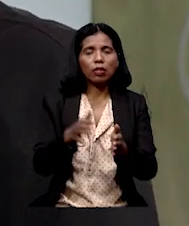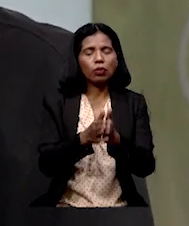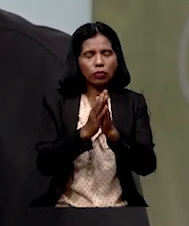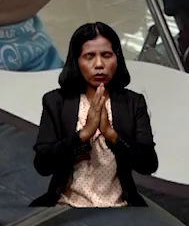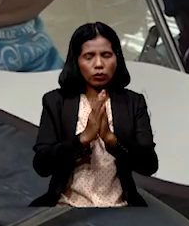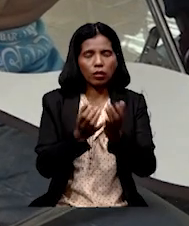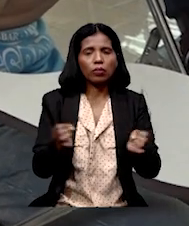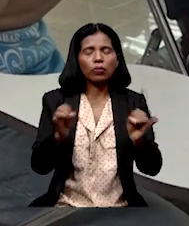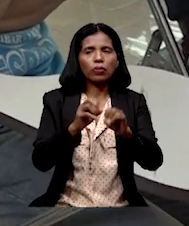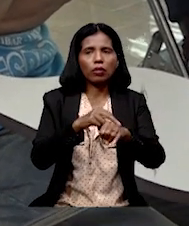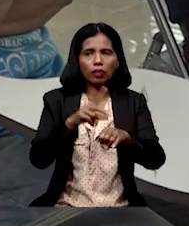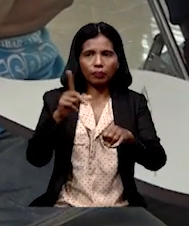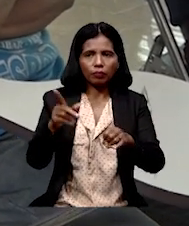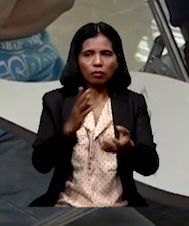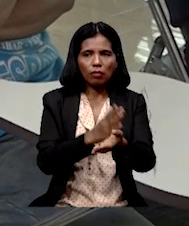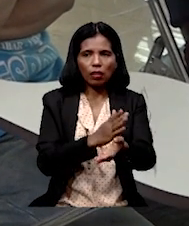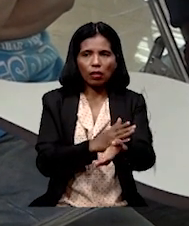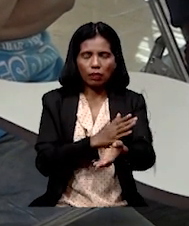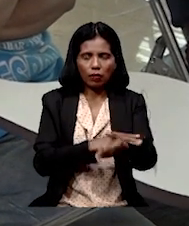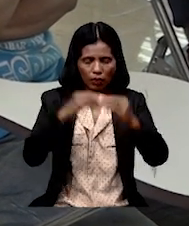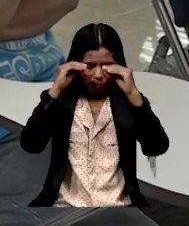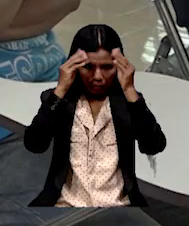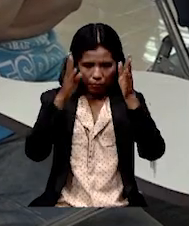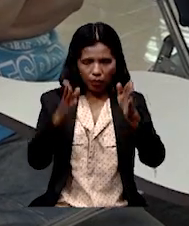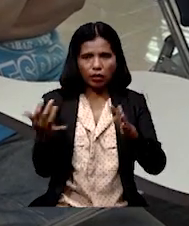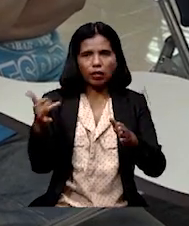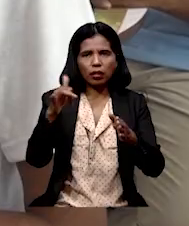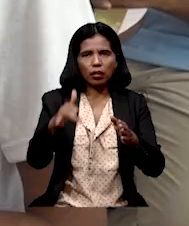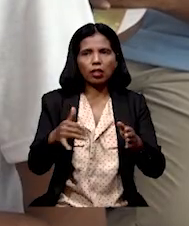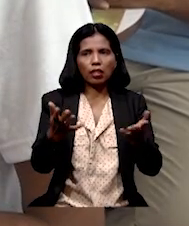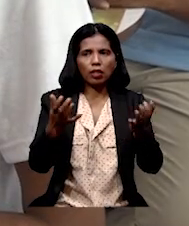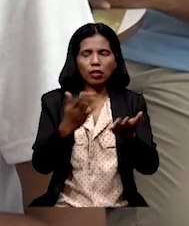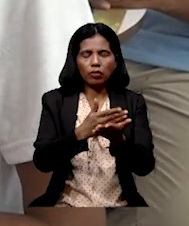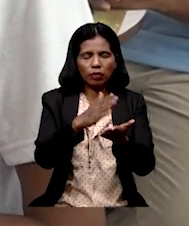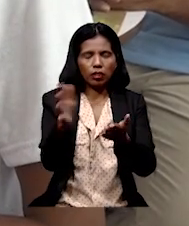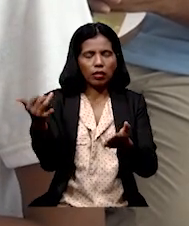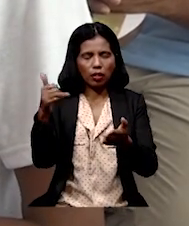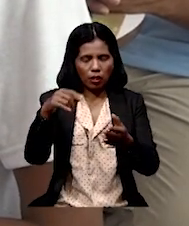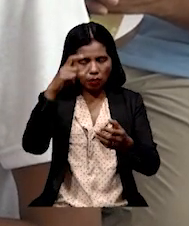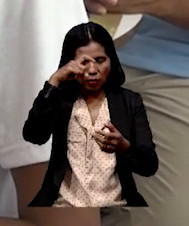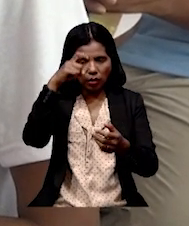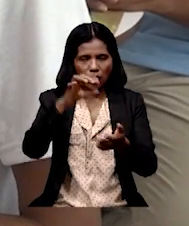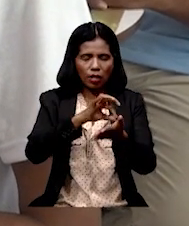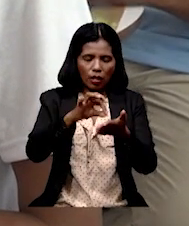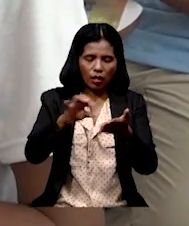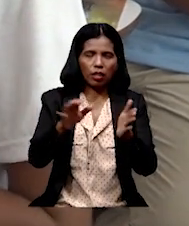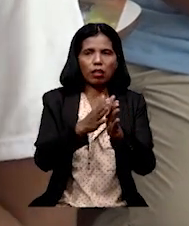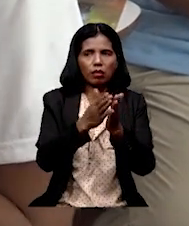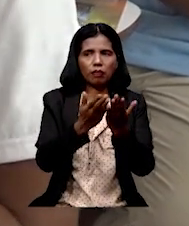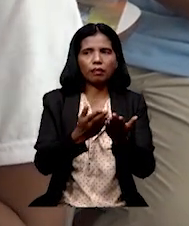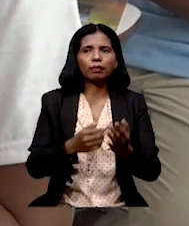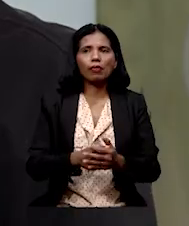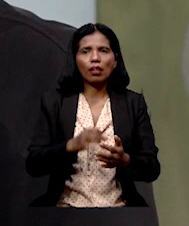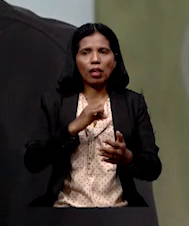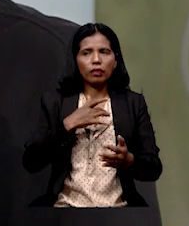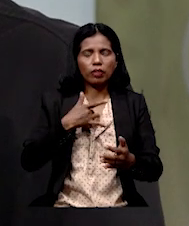Ciência e Tecnologia, ato promove professor Sira, nebe criativo, faz ser ne matenek, leusia querek livro. A orgulho lhe